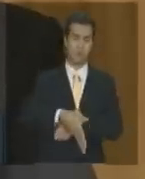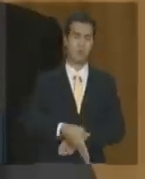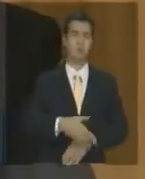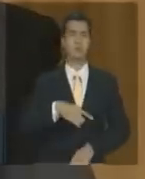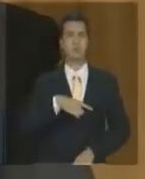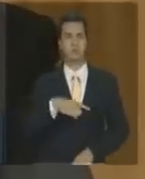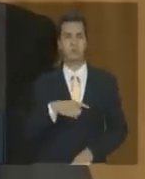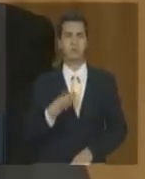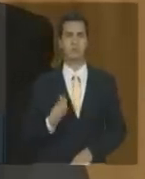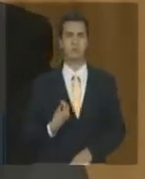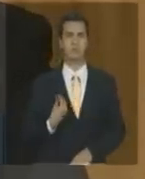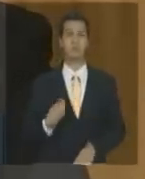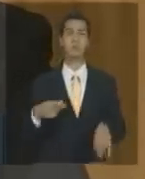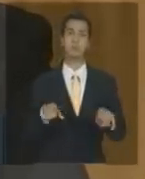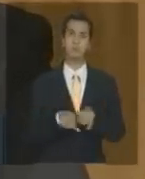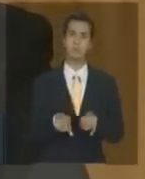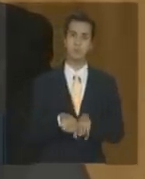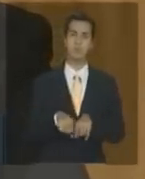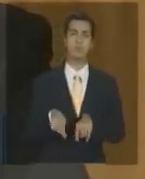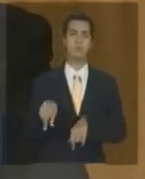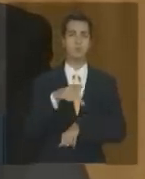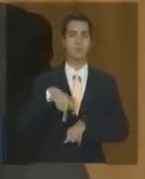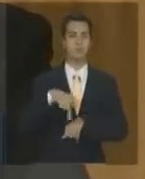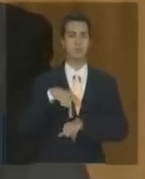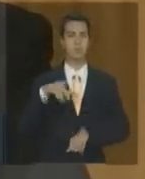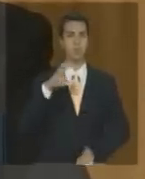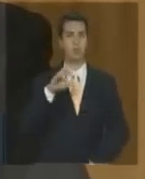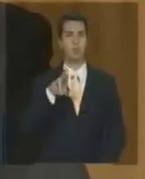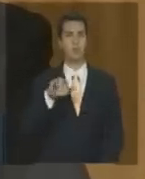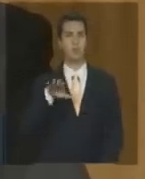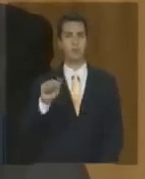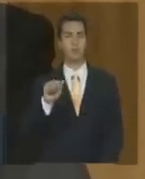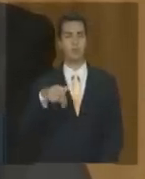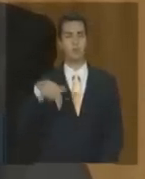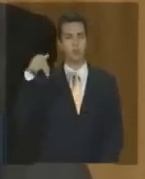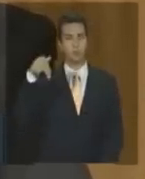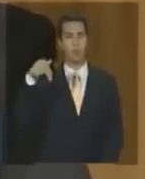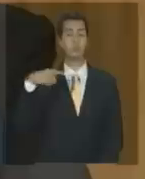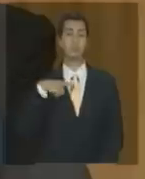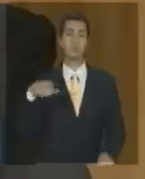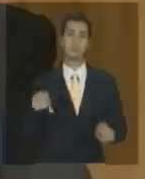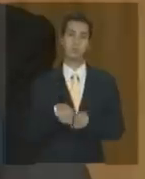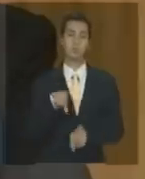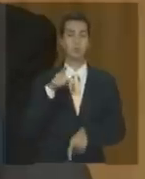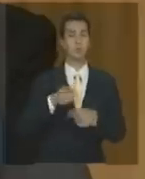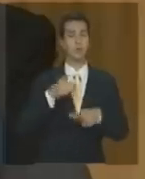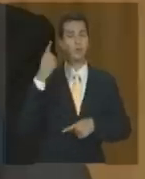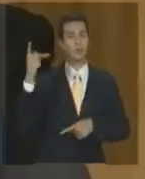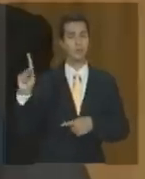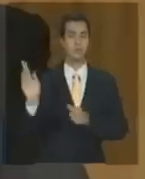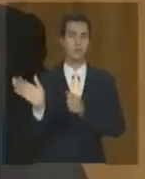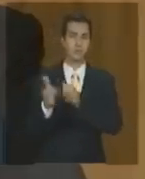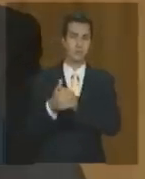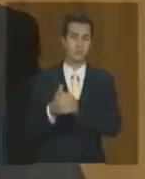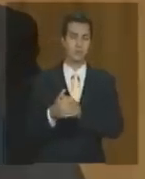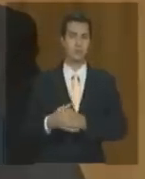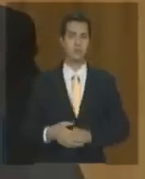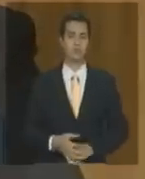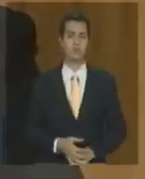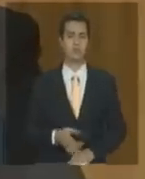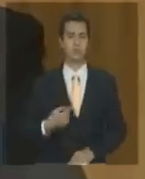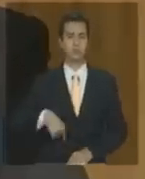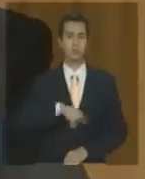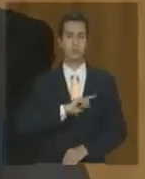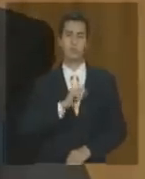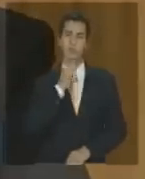termos da Coreia do Norte, que é um caso mais isolado, claramente, como país, então nós não tivemos ainda a oportunidade